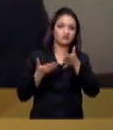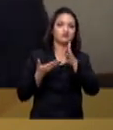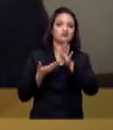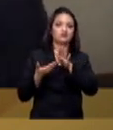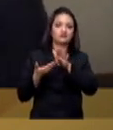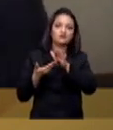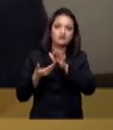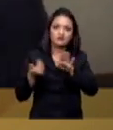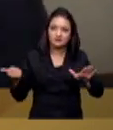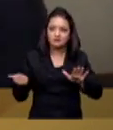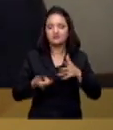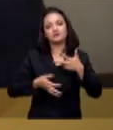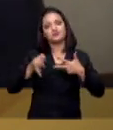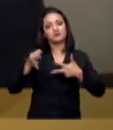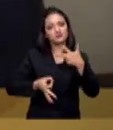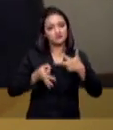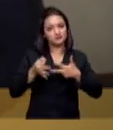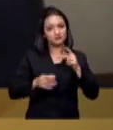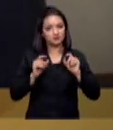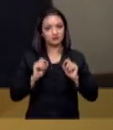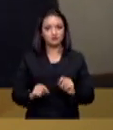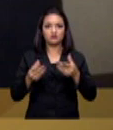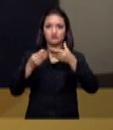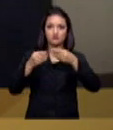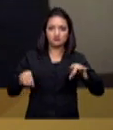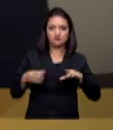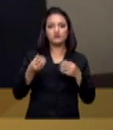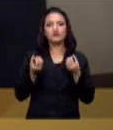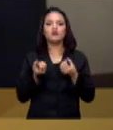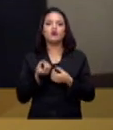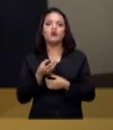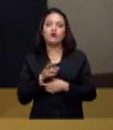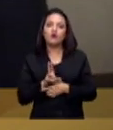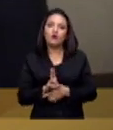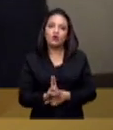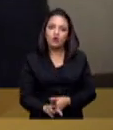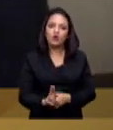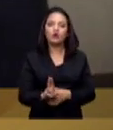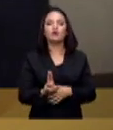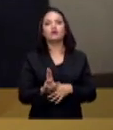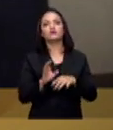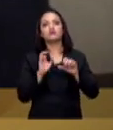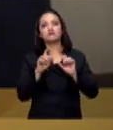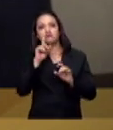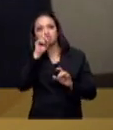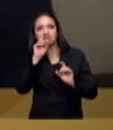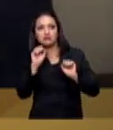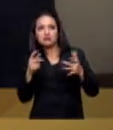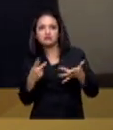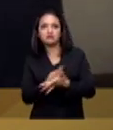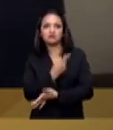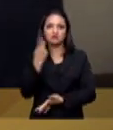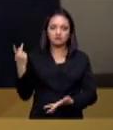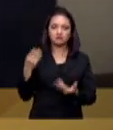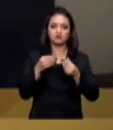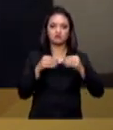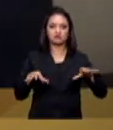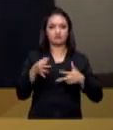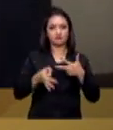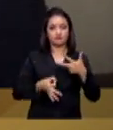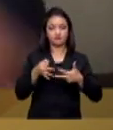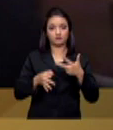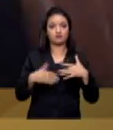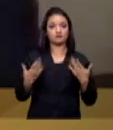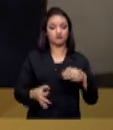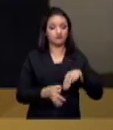do Poder Judiciário lesão ou ameaça de lesão ao Poder Judiciário. Também, tal como disse a ministra